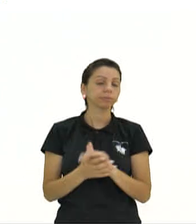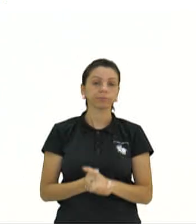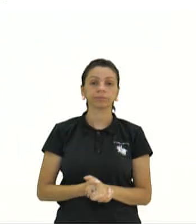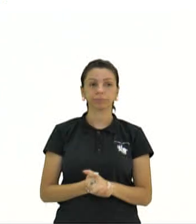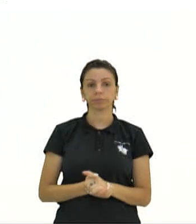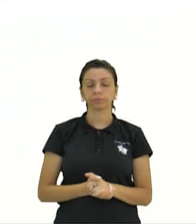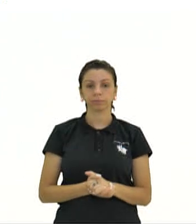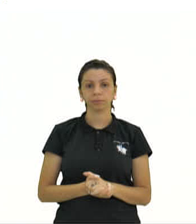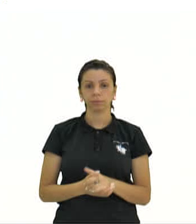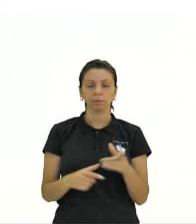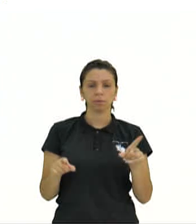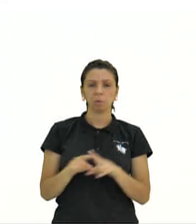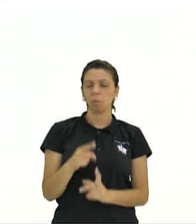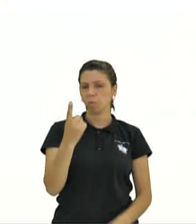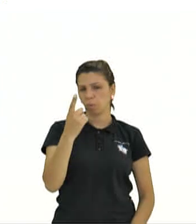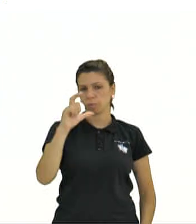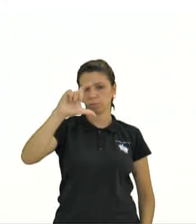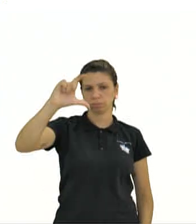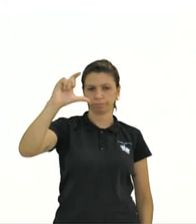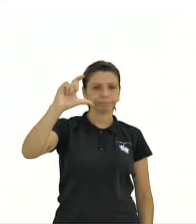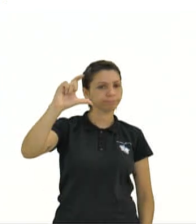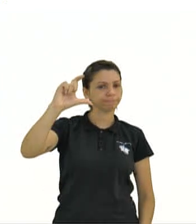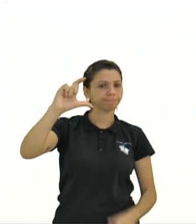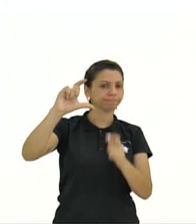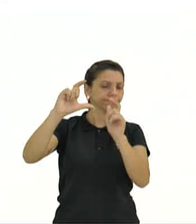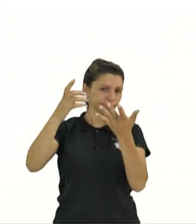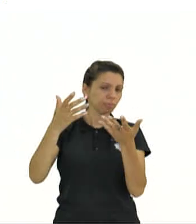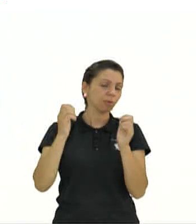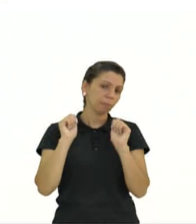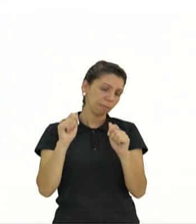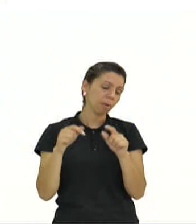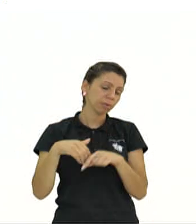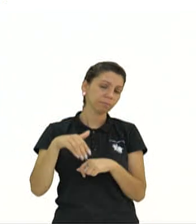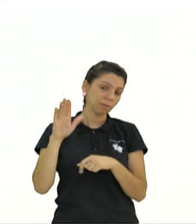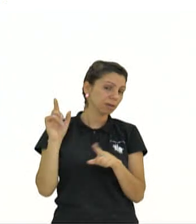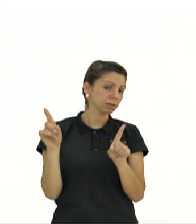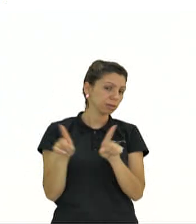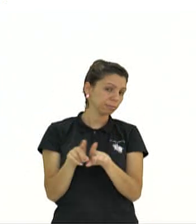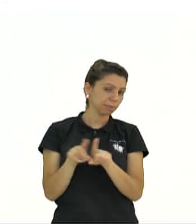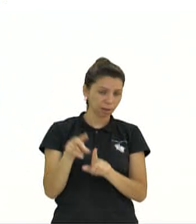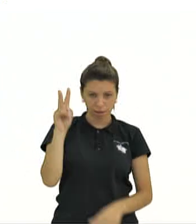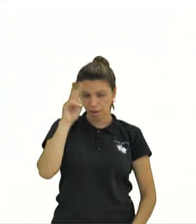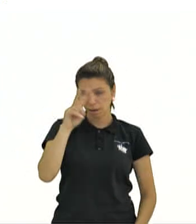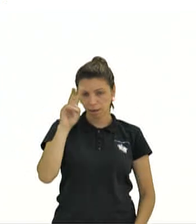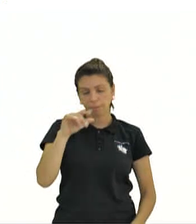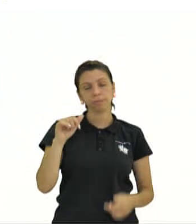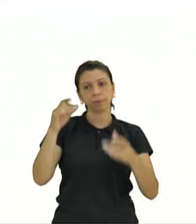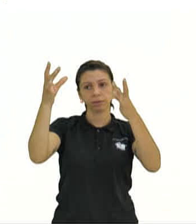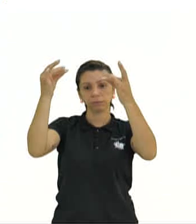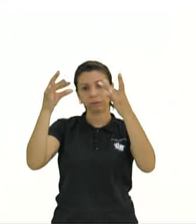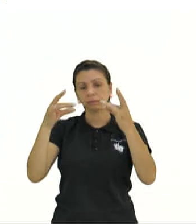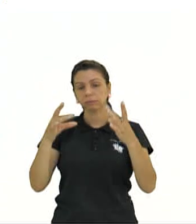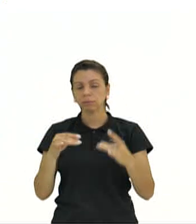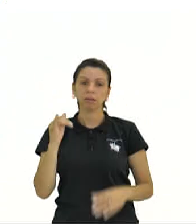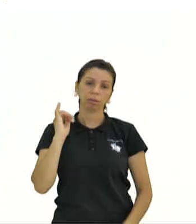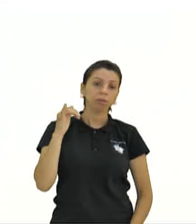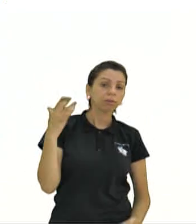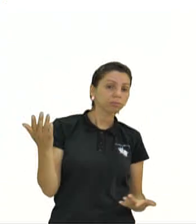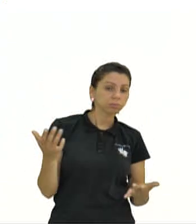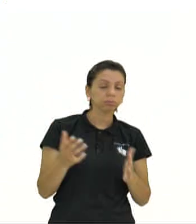Vou colocar em um parágrafo só? Então, você pode colocar em mais. Lembra que ele pode ser descritivo, pode ser narrativo,